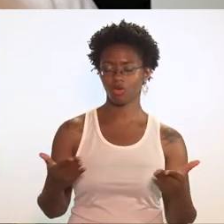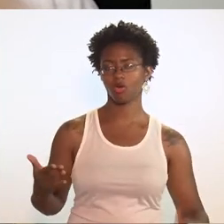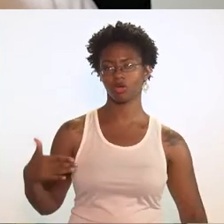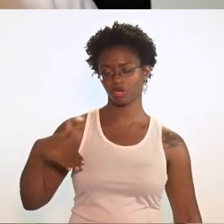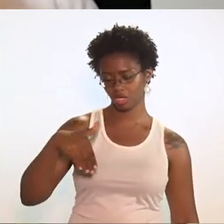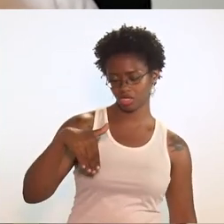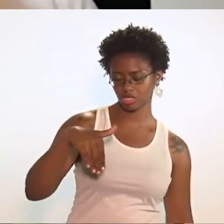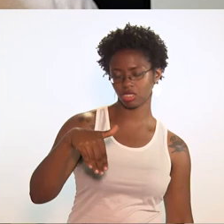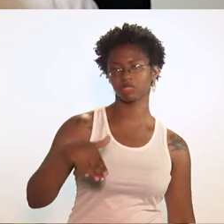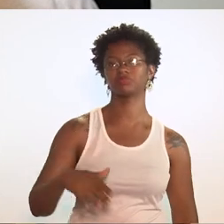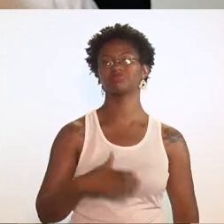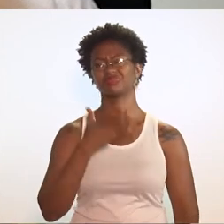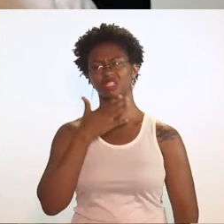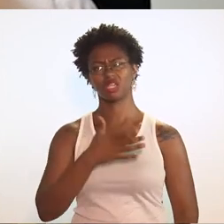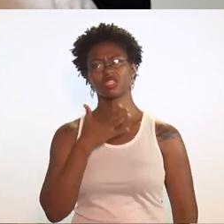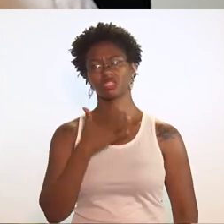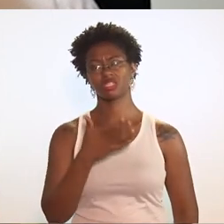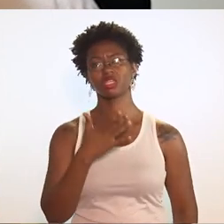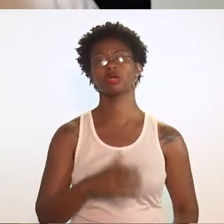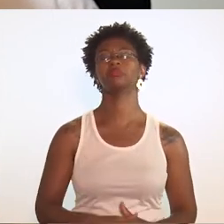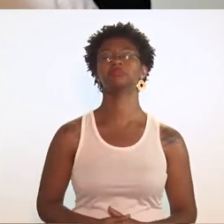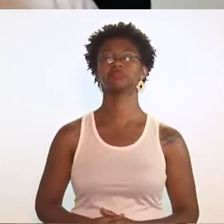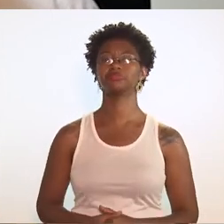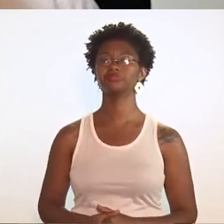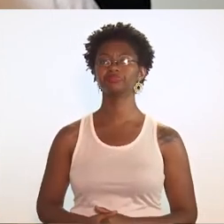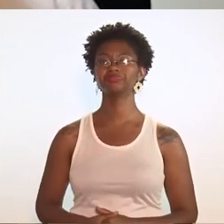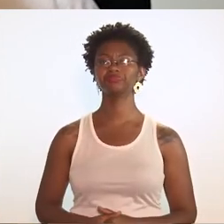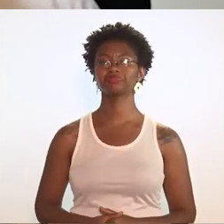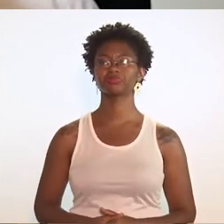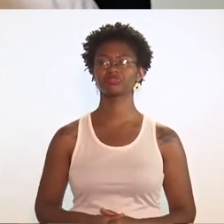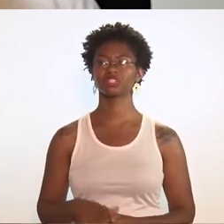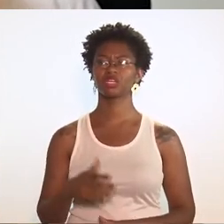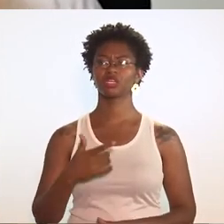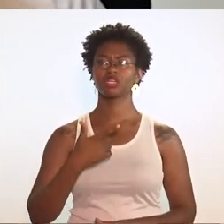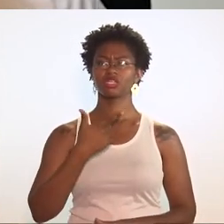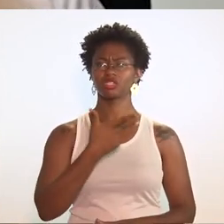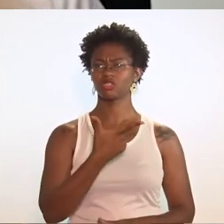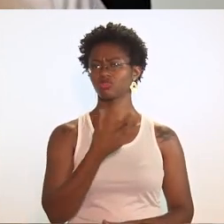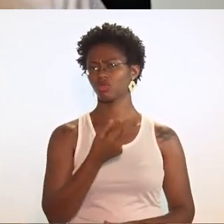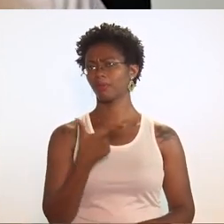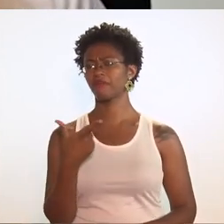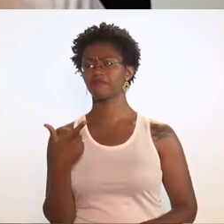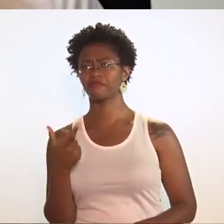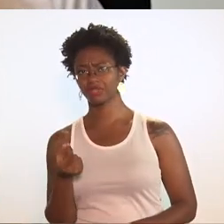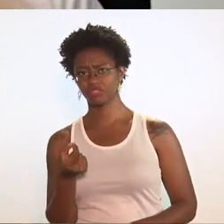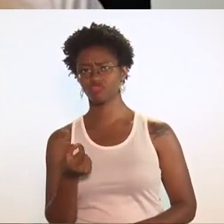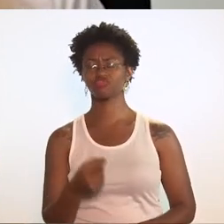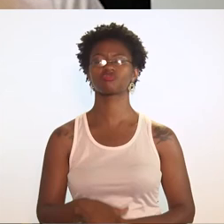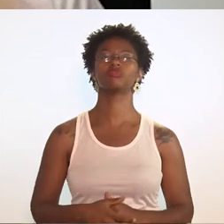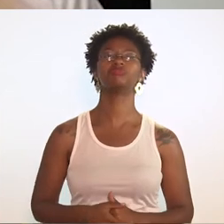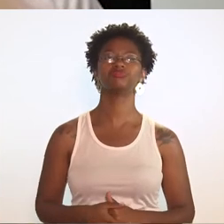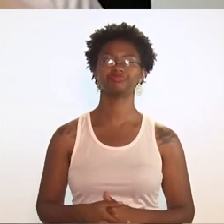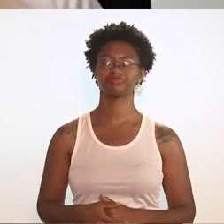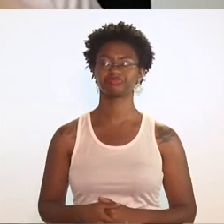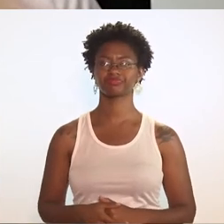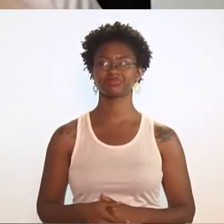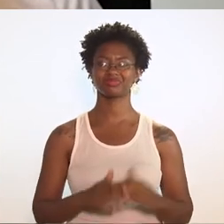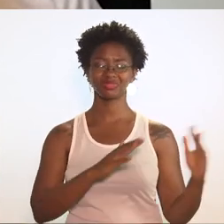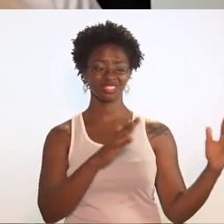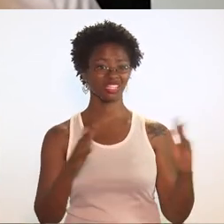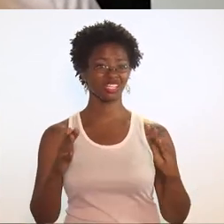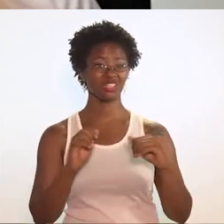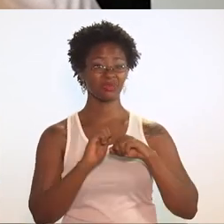fantástico. E agora, mais recentemente, agora em dezembro, em pleno em pleno